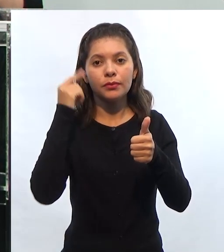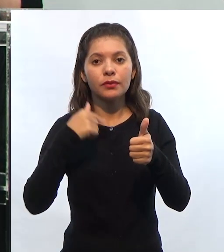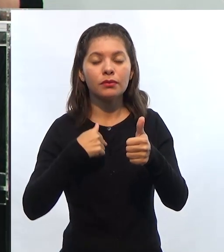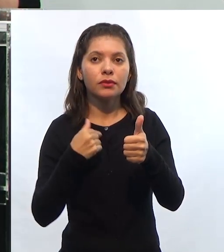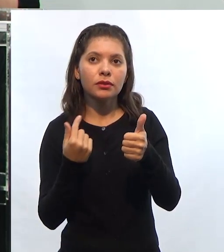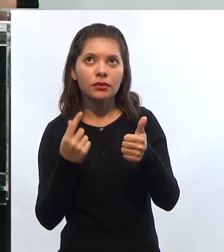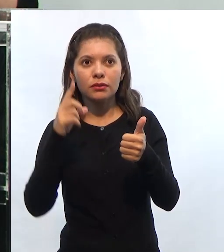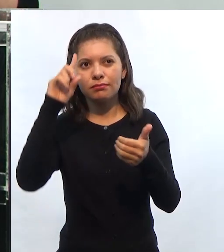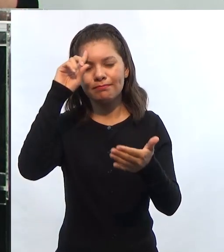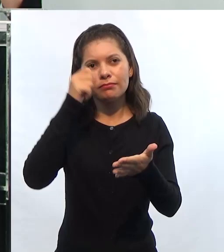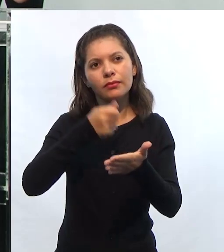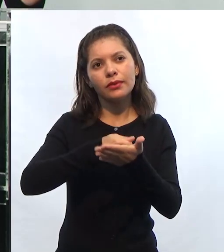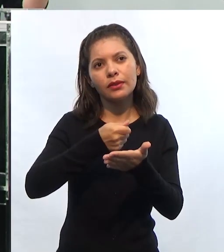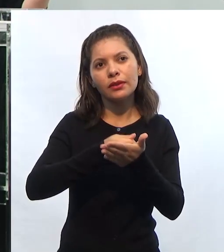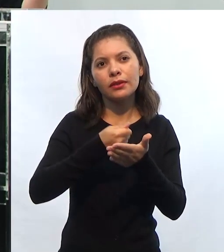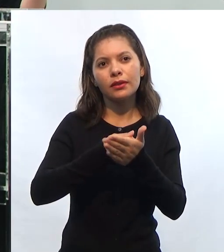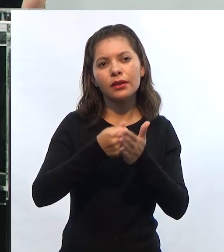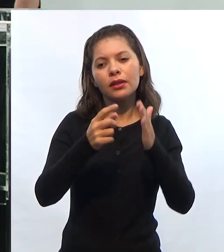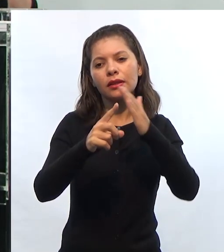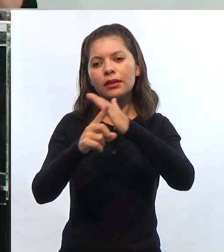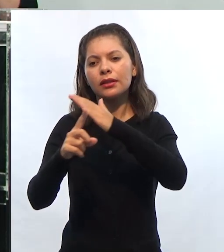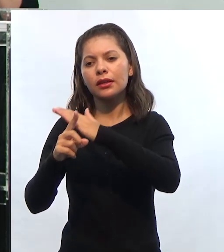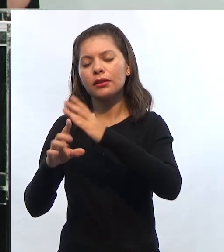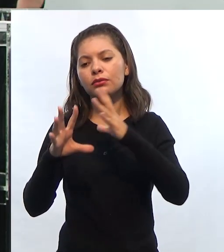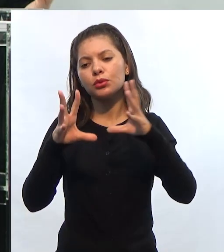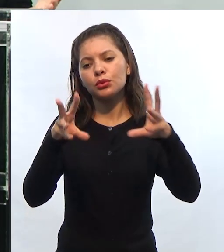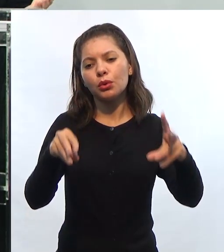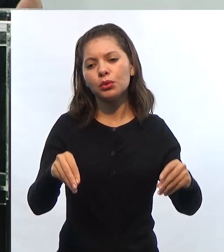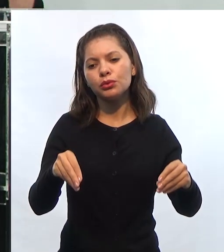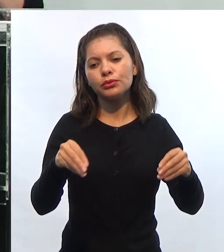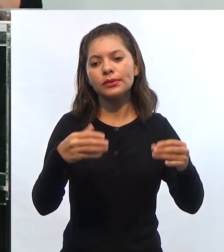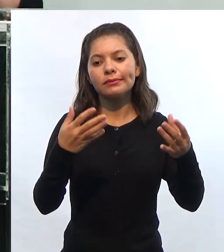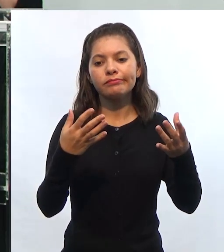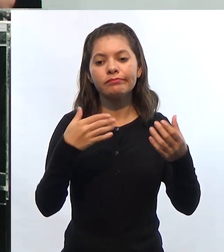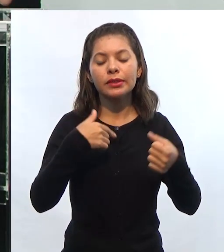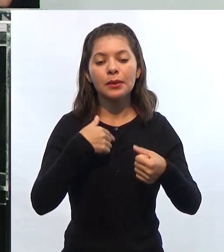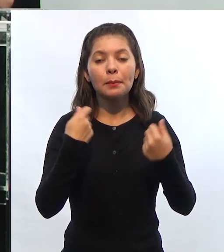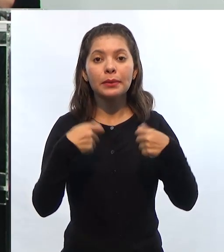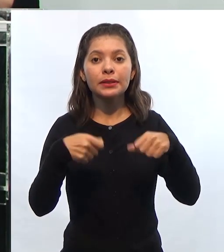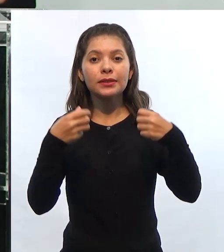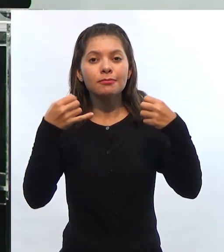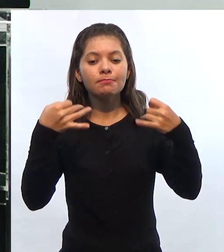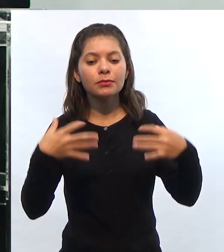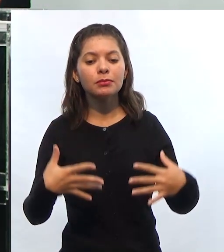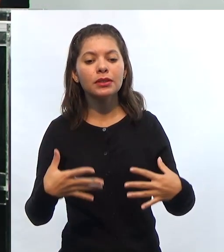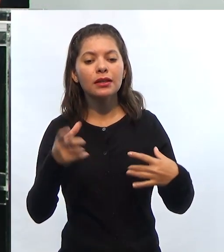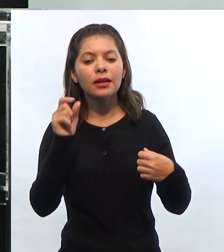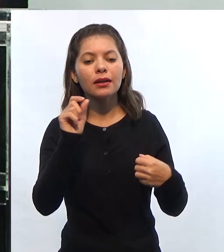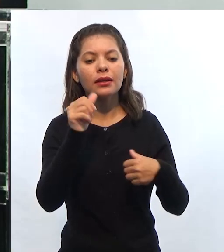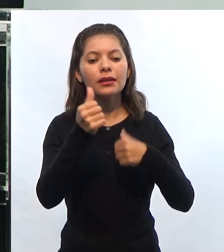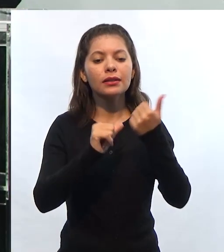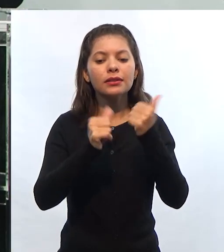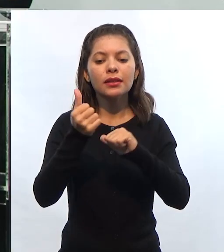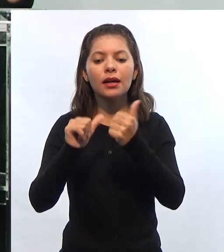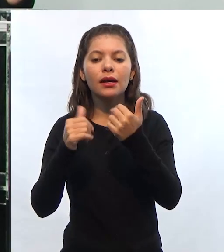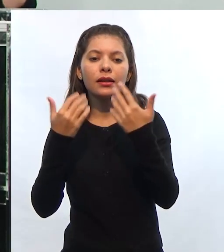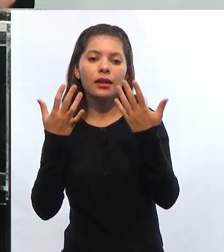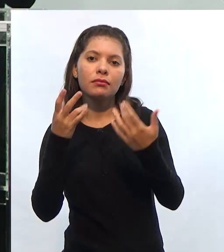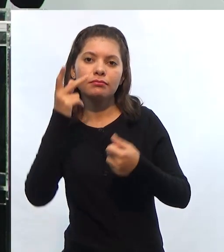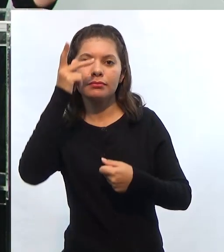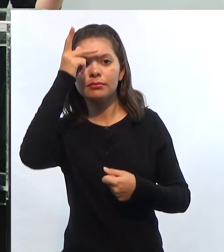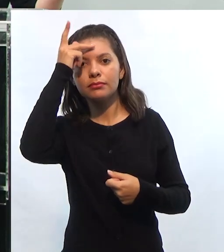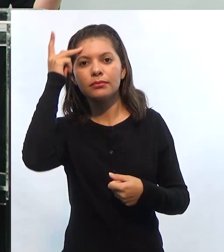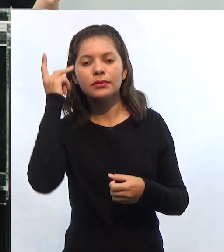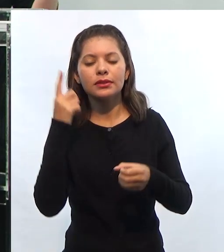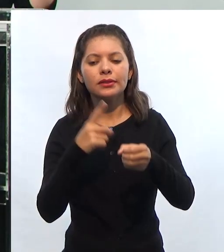aí eu vou decidir, eu quero atender todo mundo, como é que eu faço para atender todo mundo? Então, eu preciso definir quem é meu público, ele é de toda a cidade,